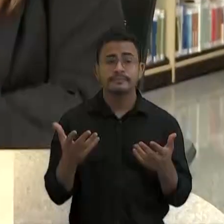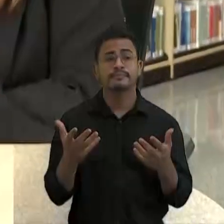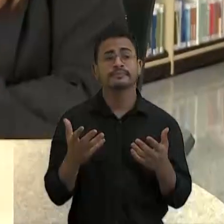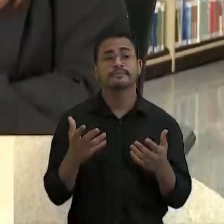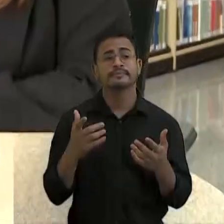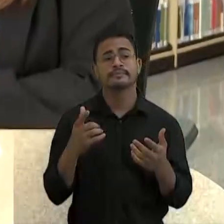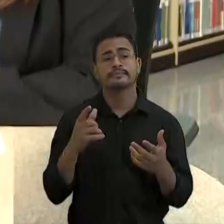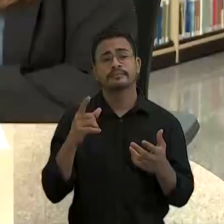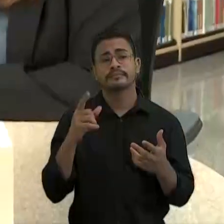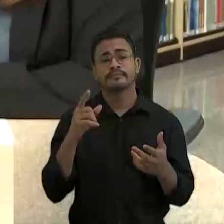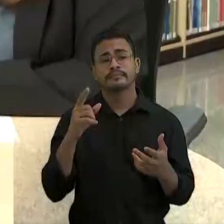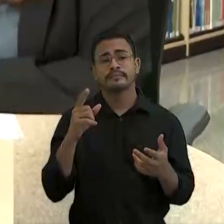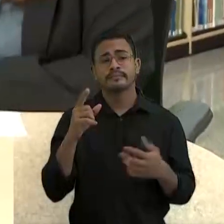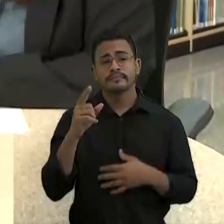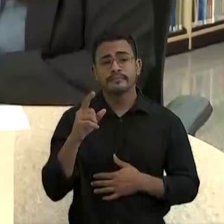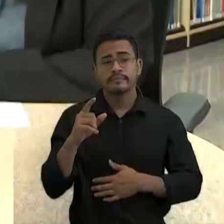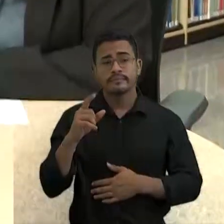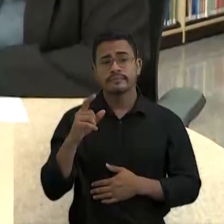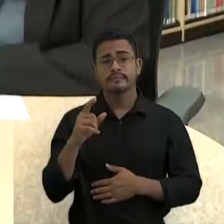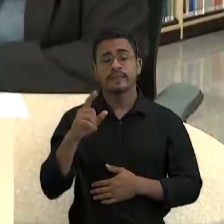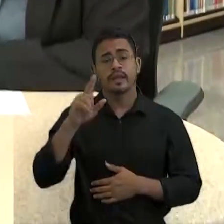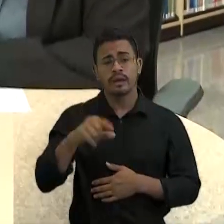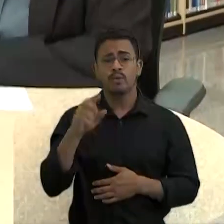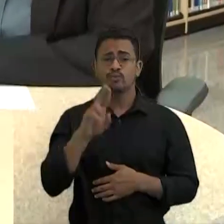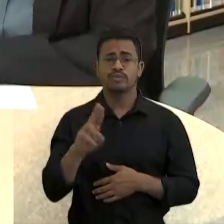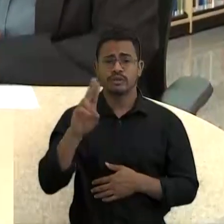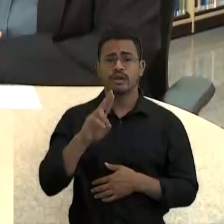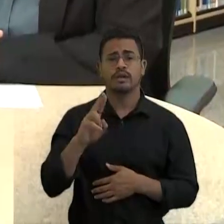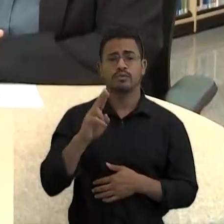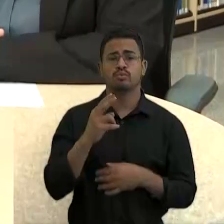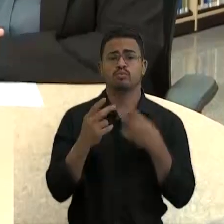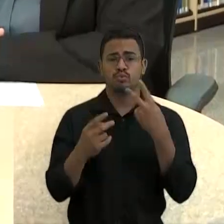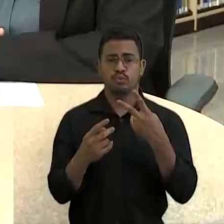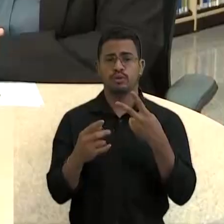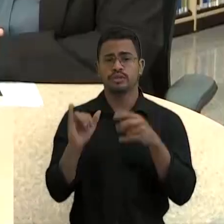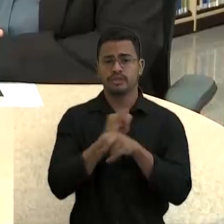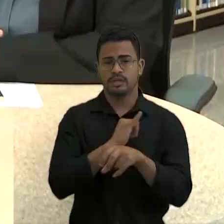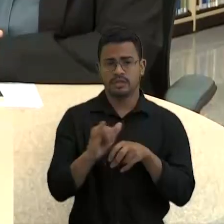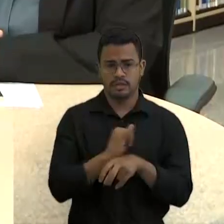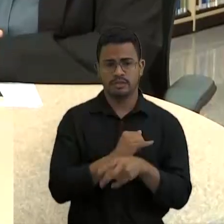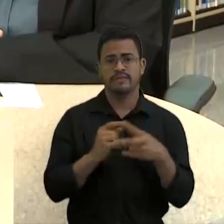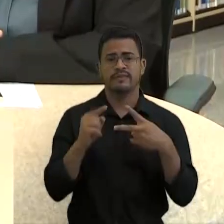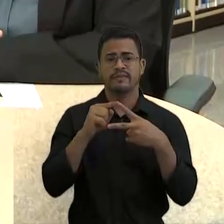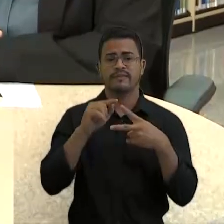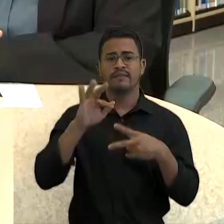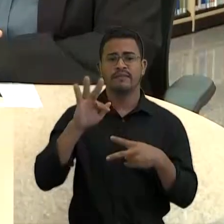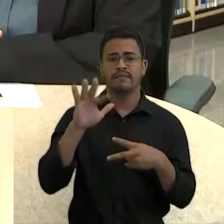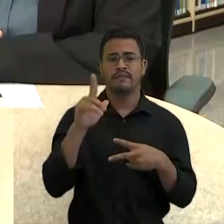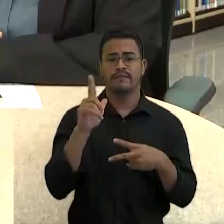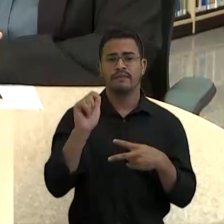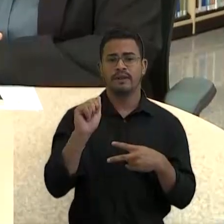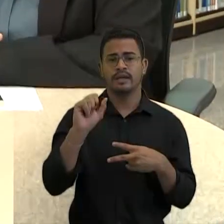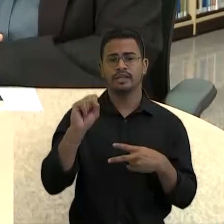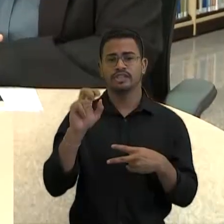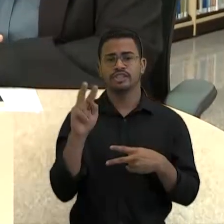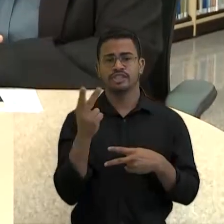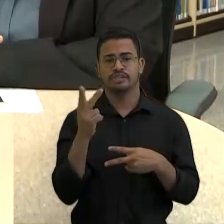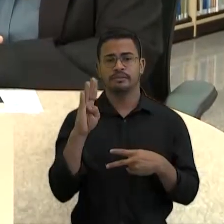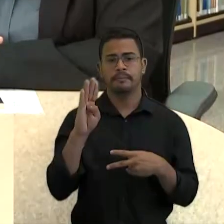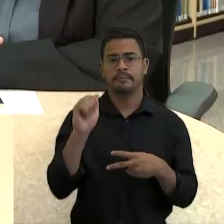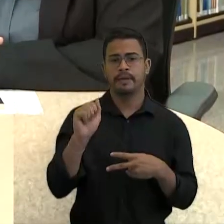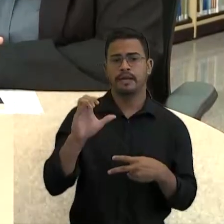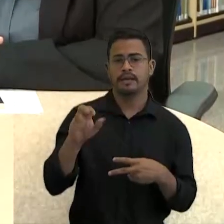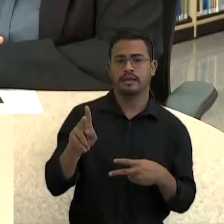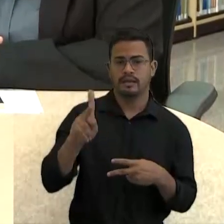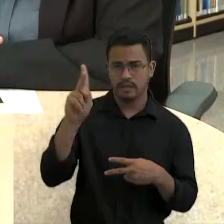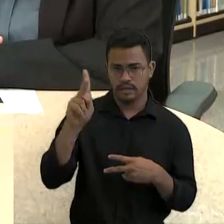uso aí duas técnicas, o chamado flashback, né, que é